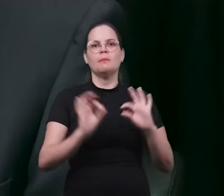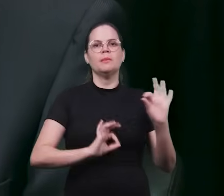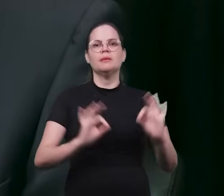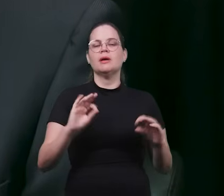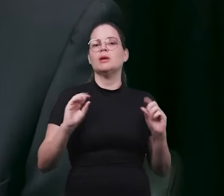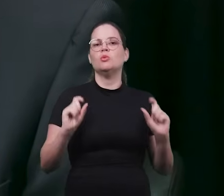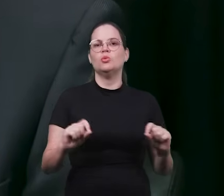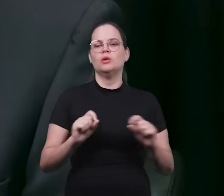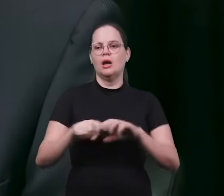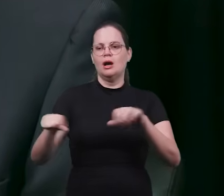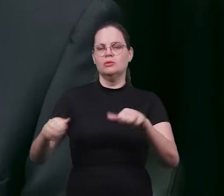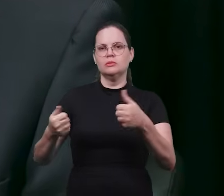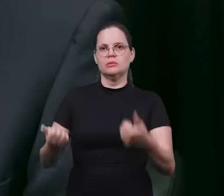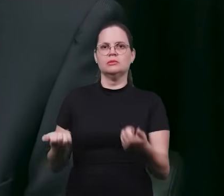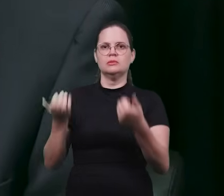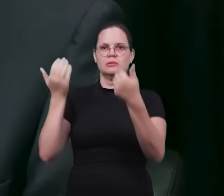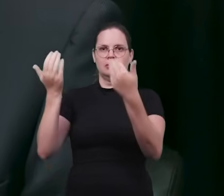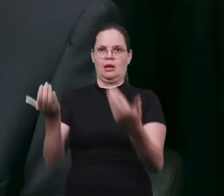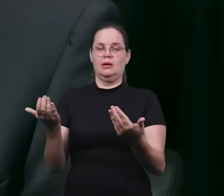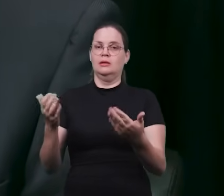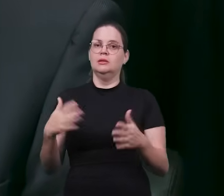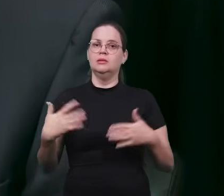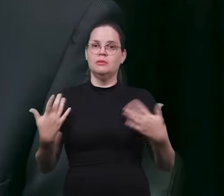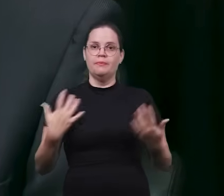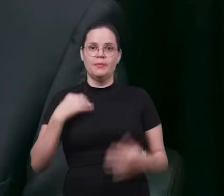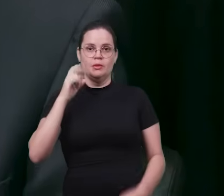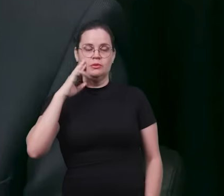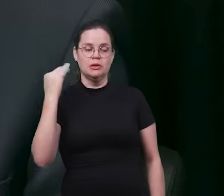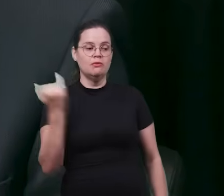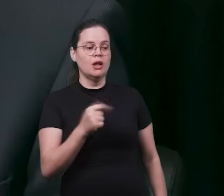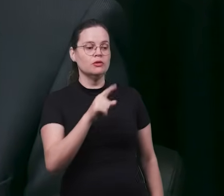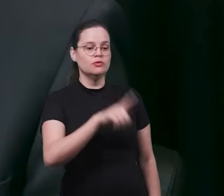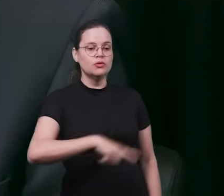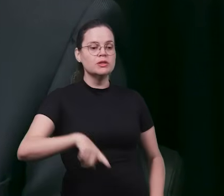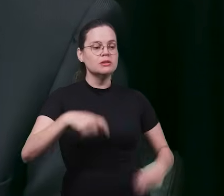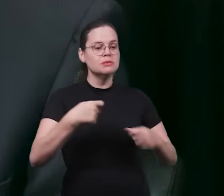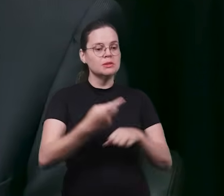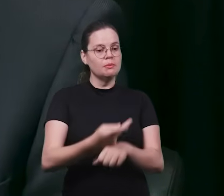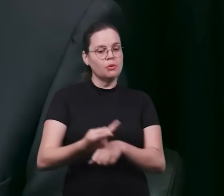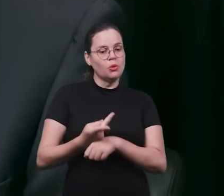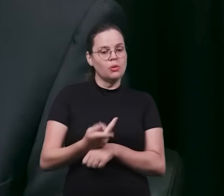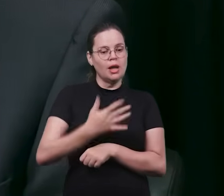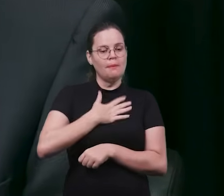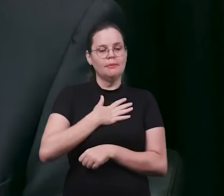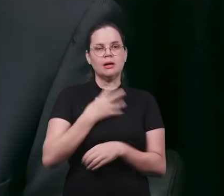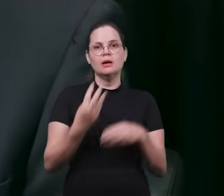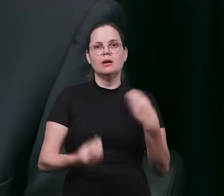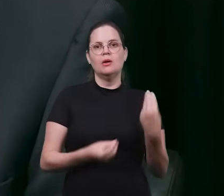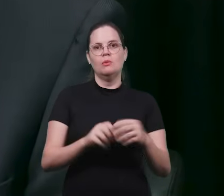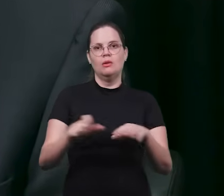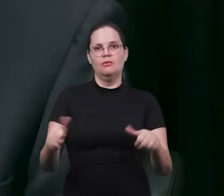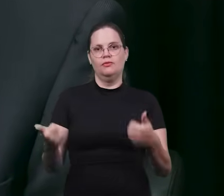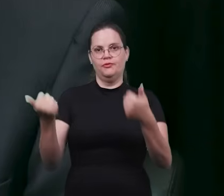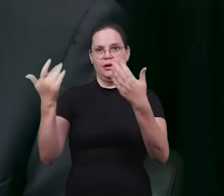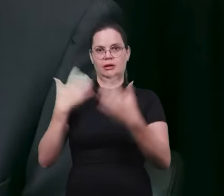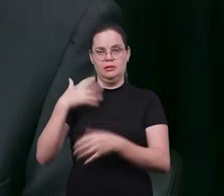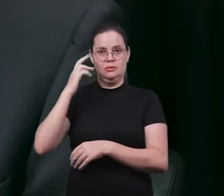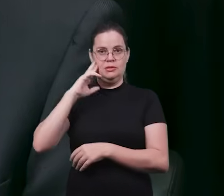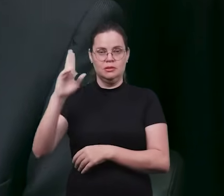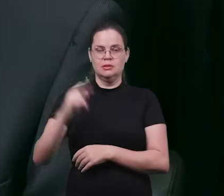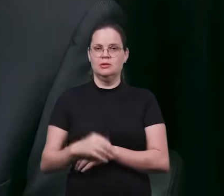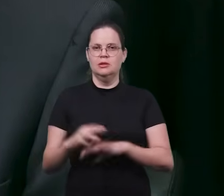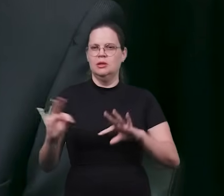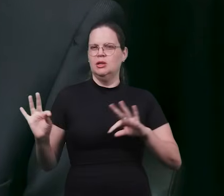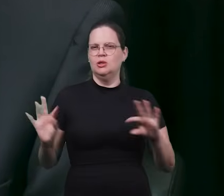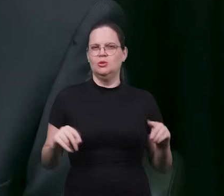Do sacrifício, da busca ao Senhor. A origem de tudo na vida do povo de Deus, seja no aspecto material,